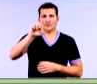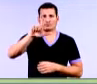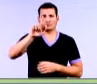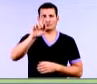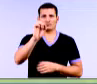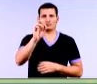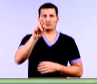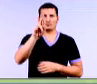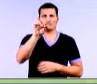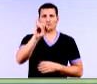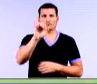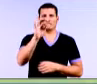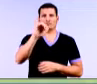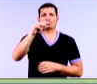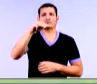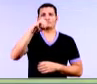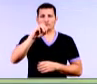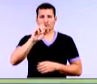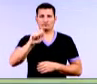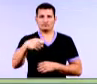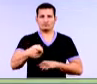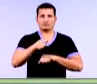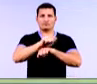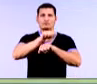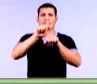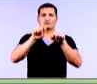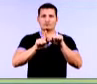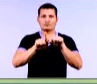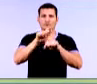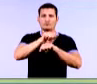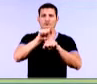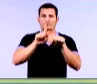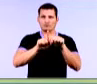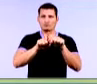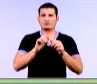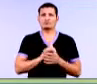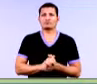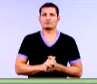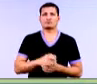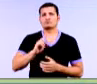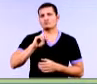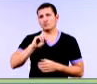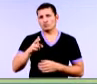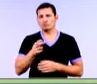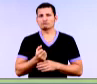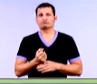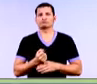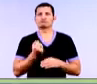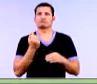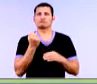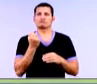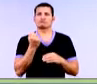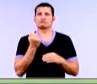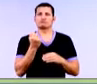pode ser fornecida por um agente externo,